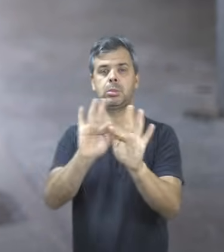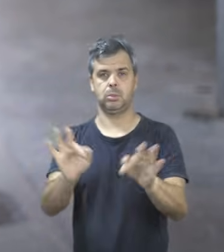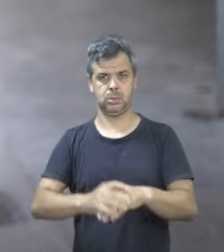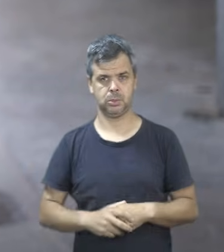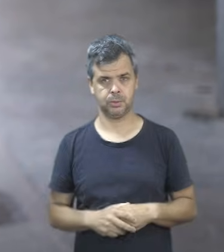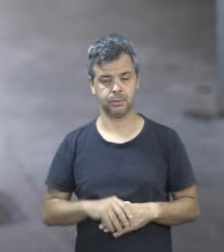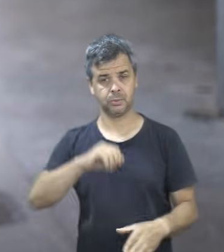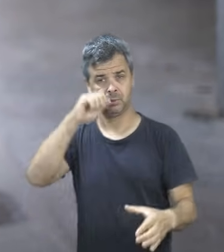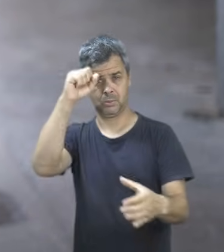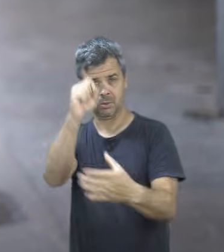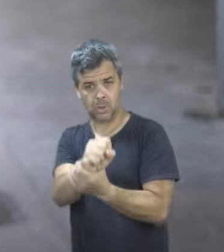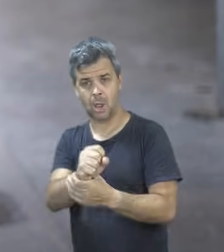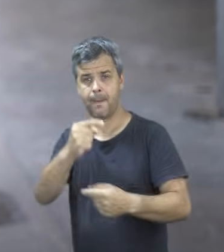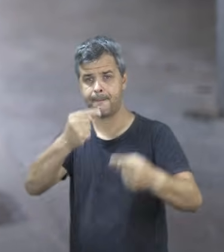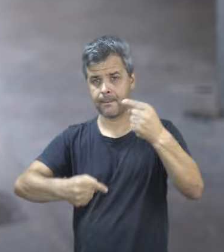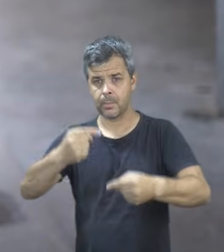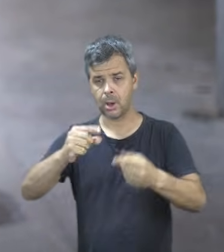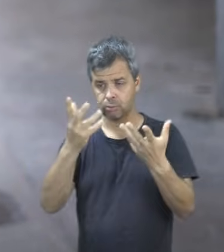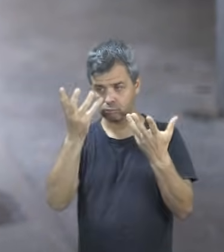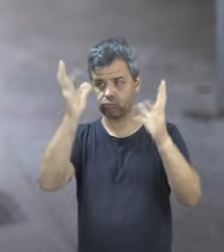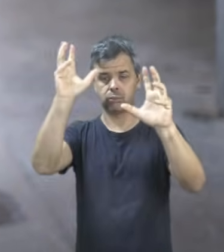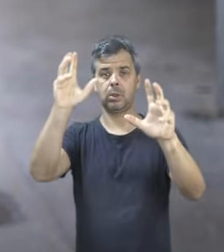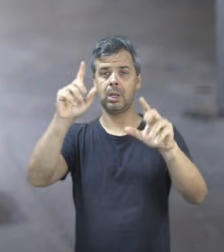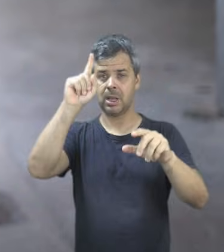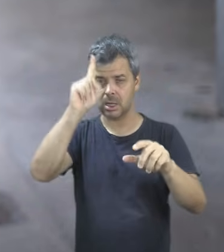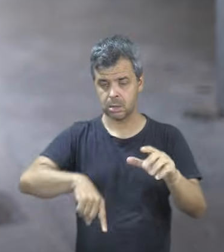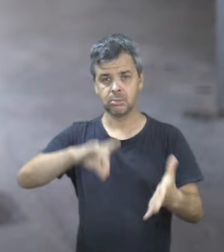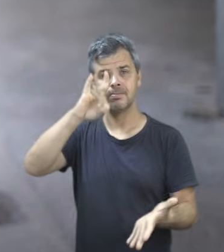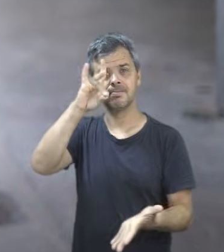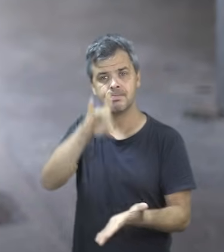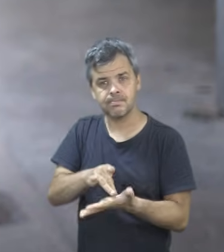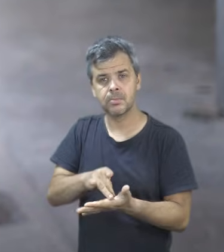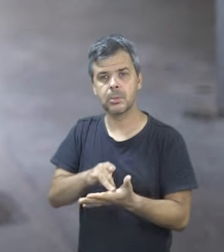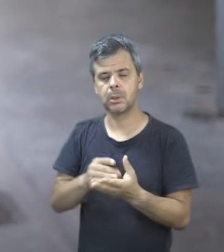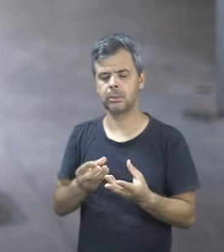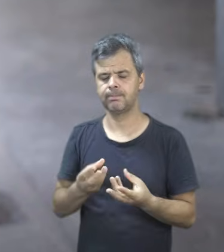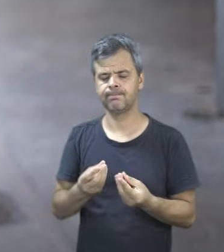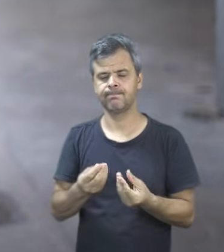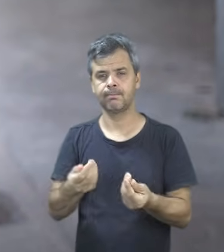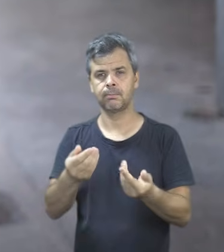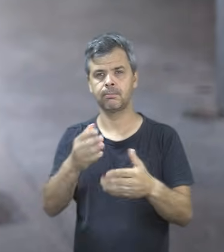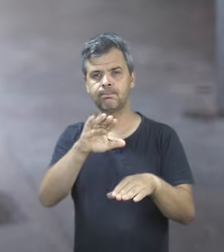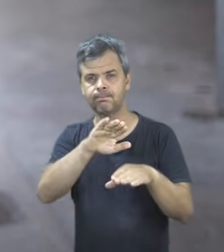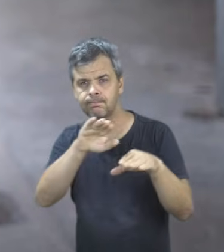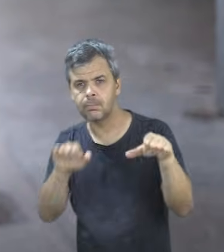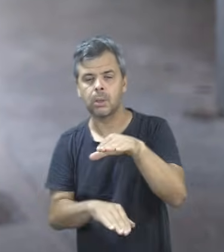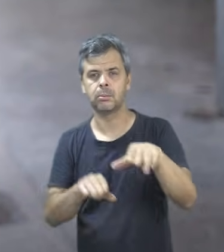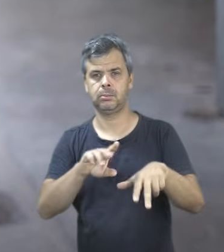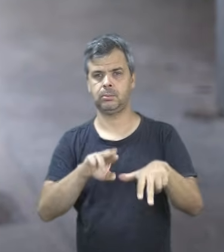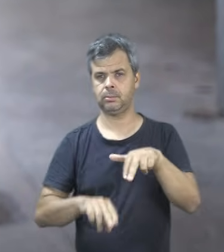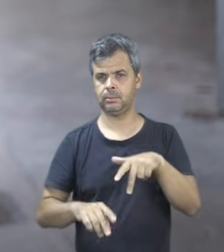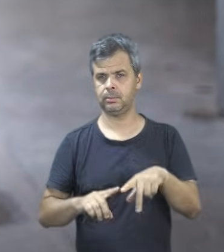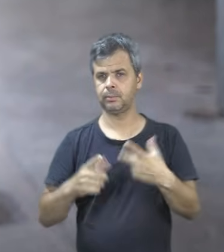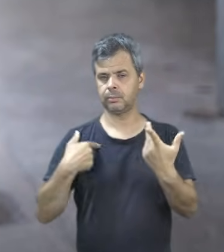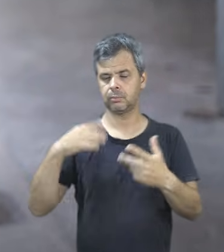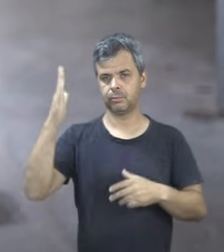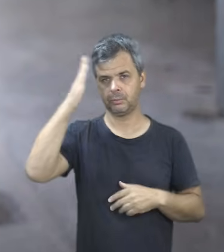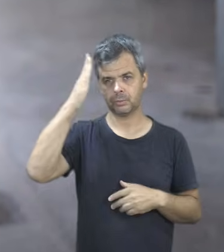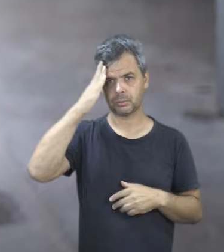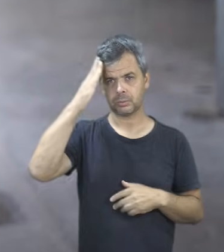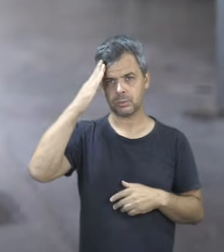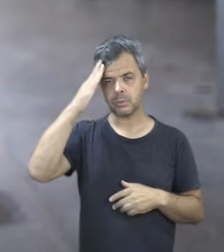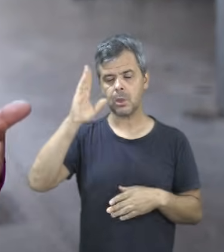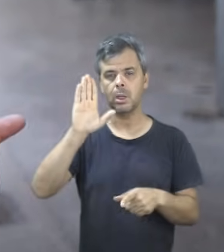simples: garantir que as políticas climáticas sejam realmente sensíveis às desigualdades de gênero e reconheçam